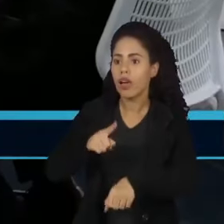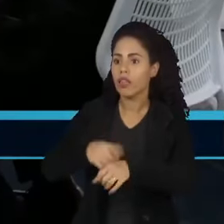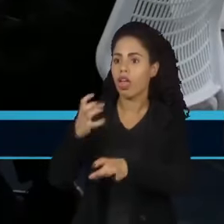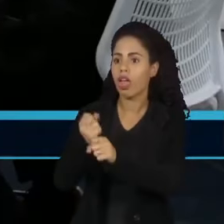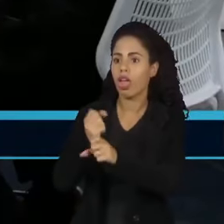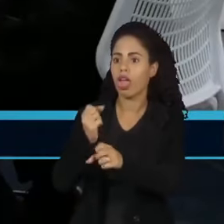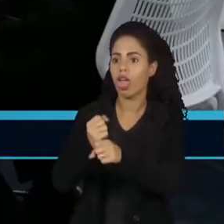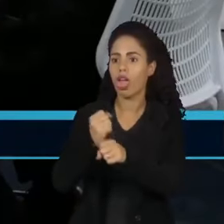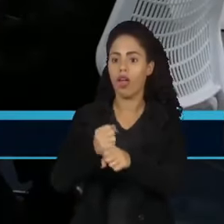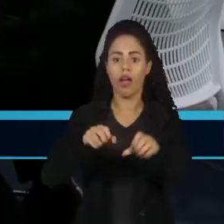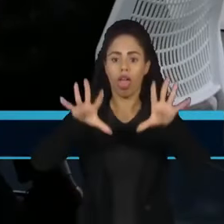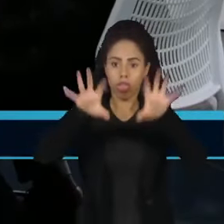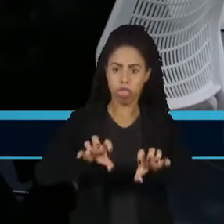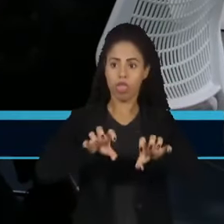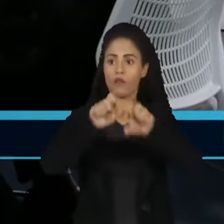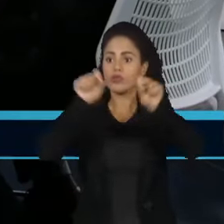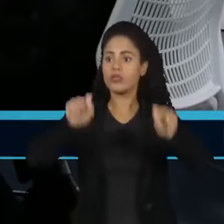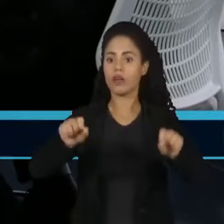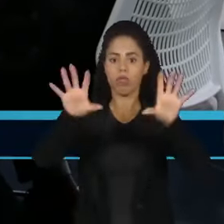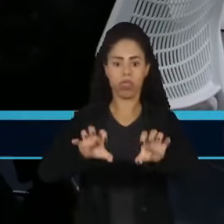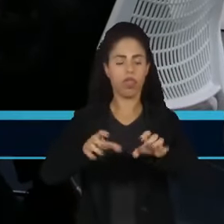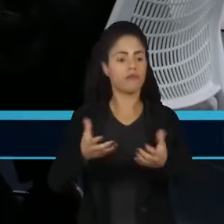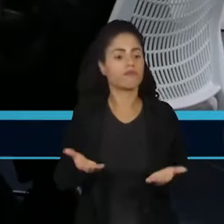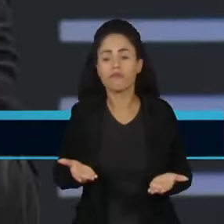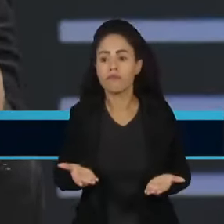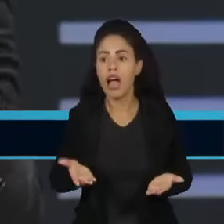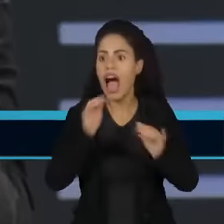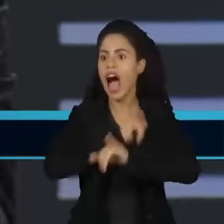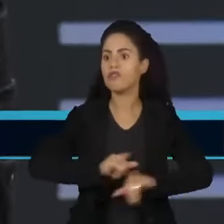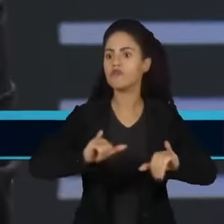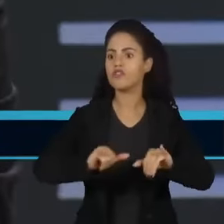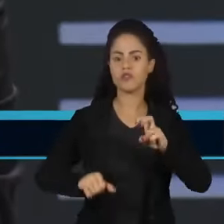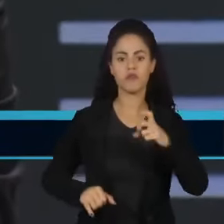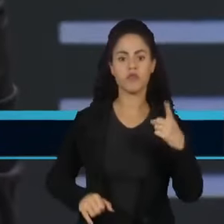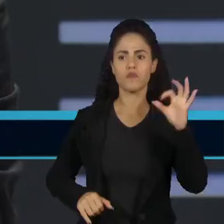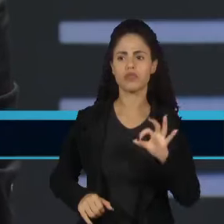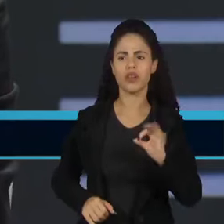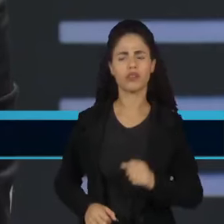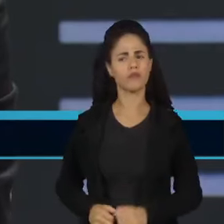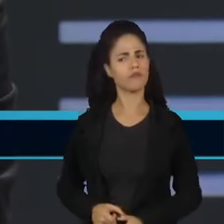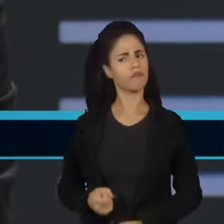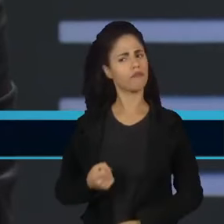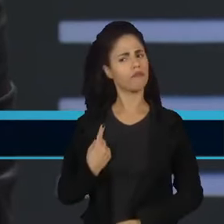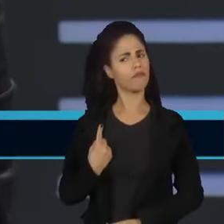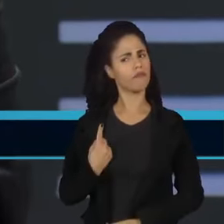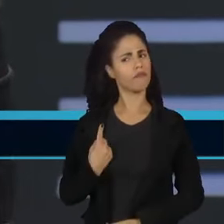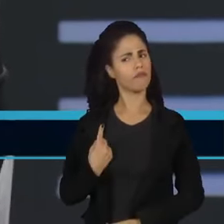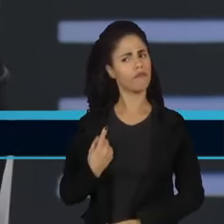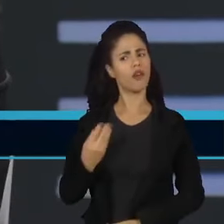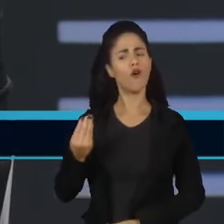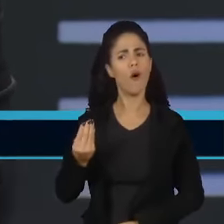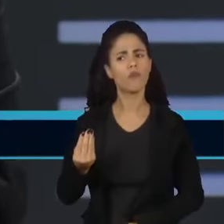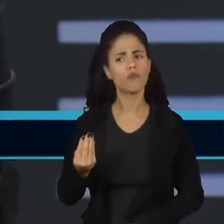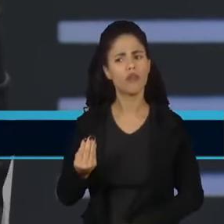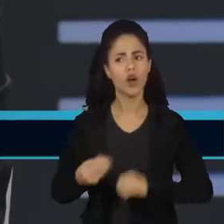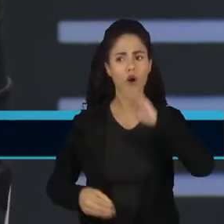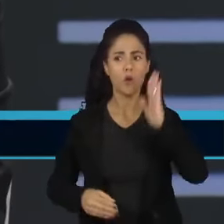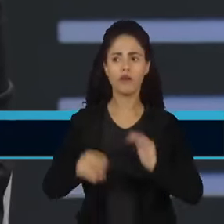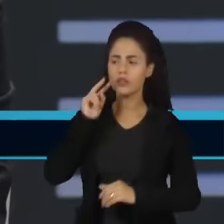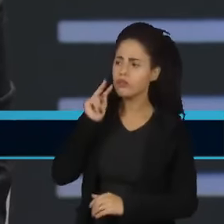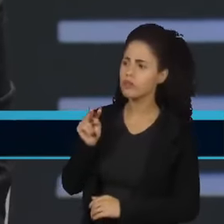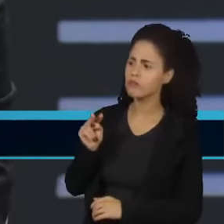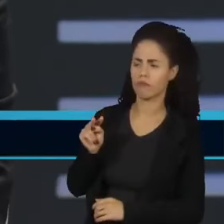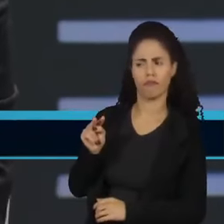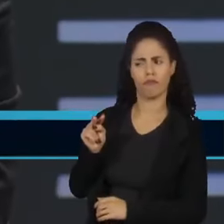pane, e em seguida anunciou, ganhou por 51%, sem nenhuma prova, sem nada. Imagina o Brasil se você não